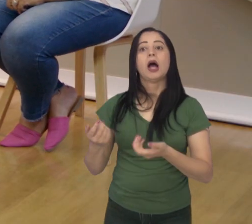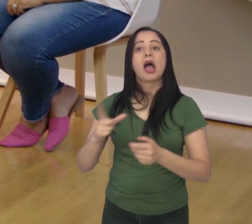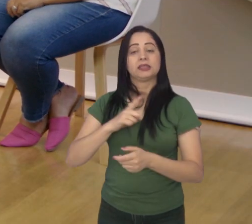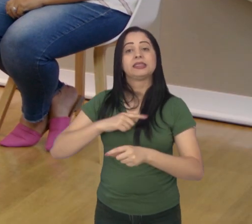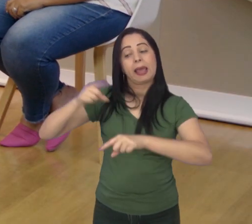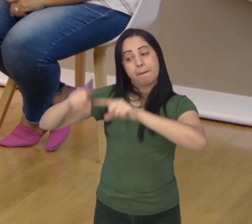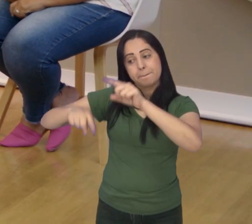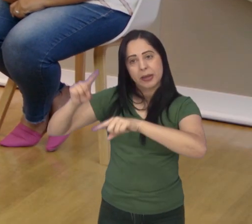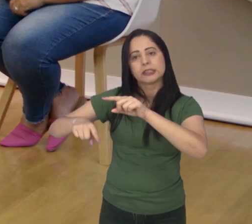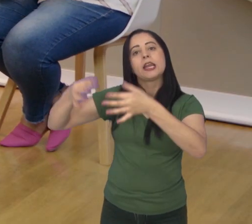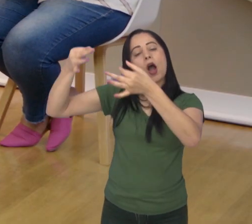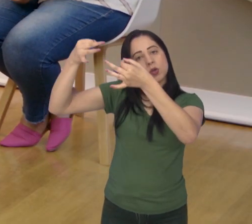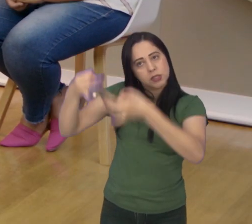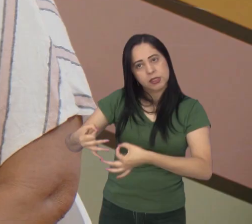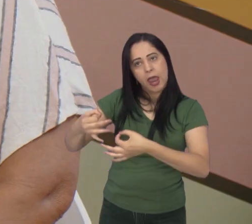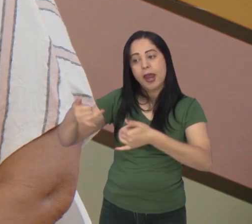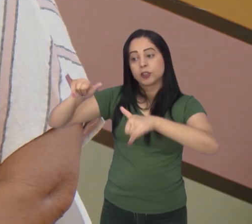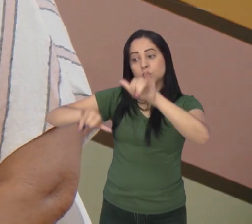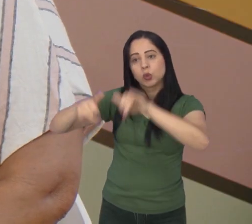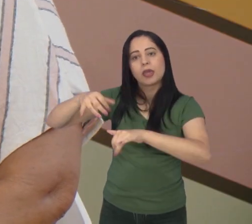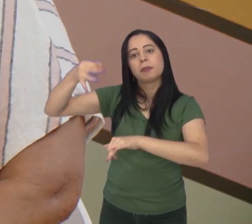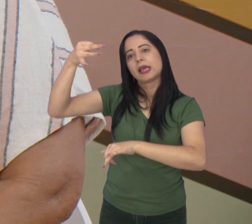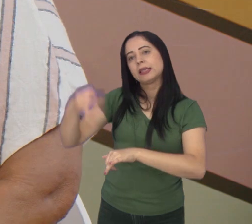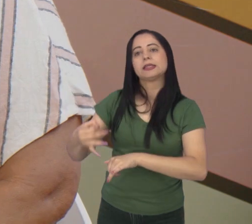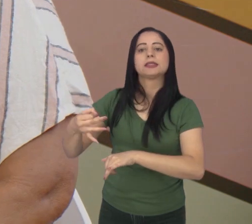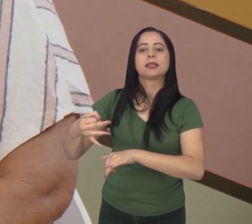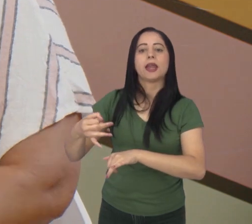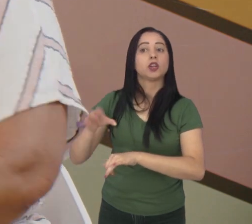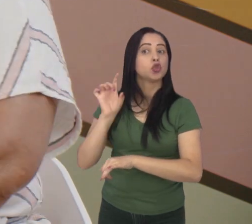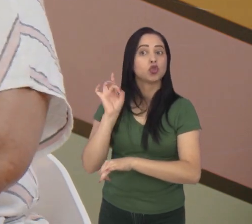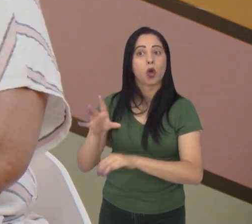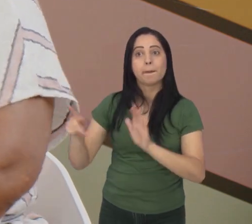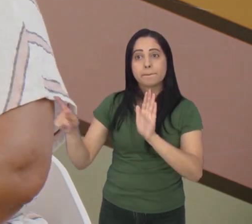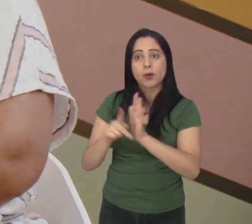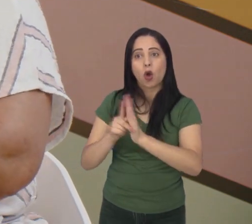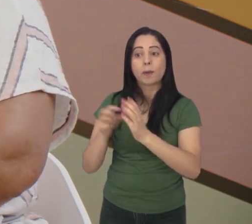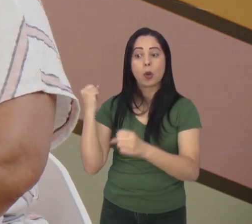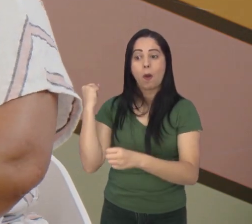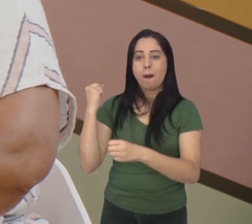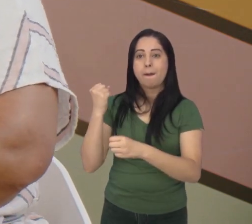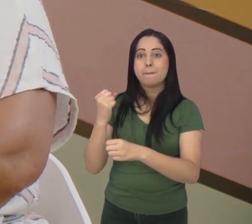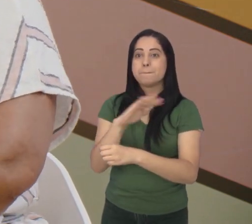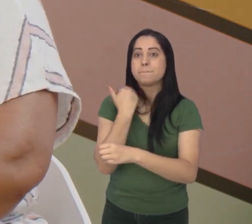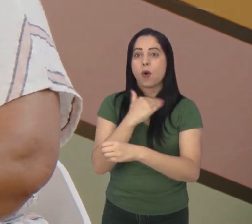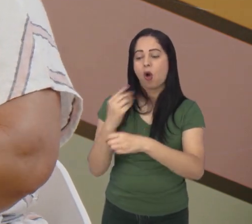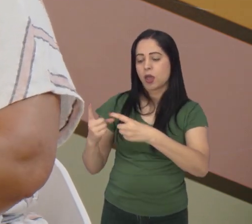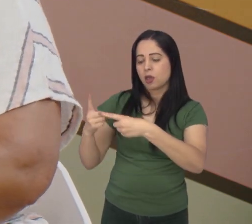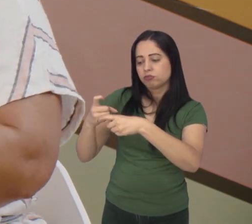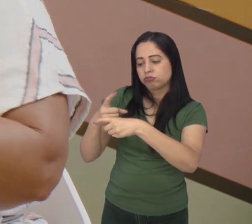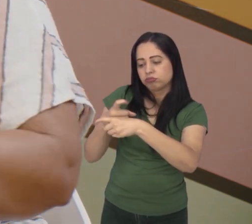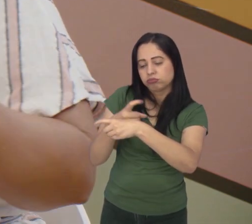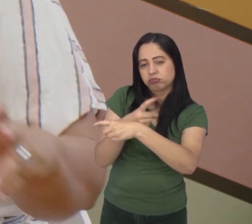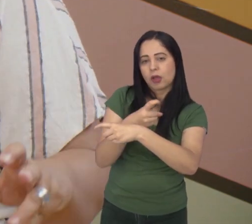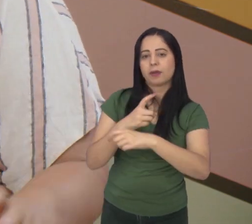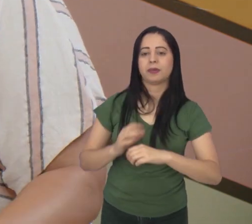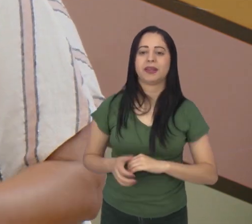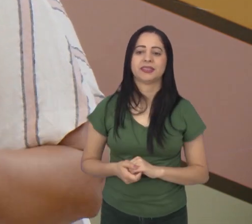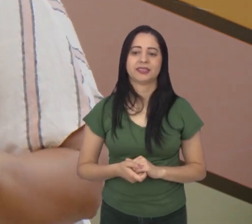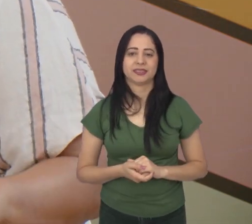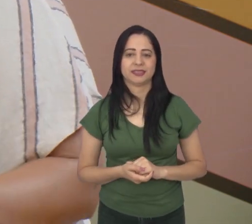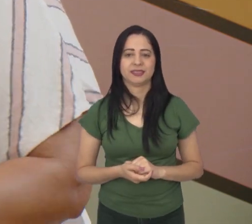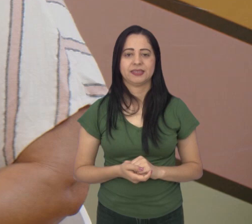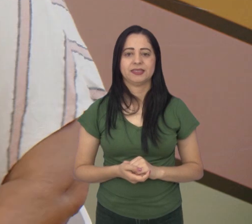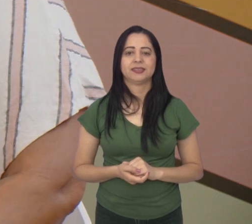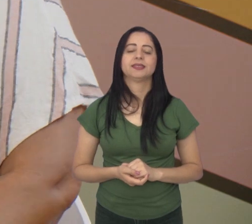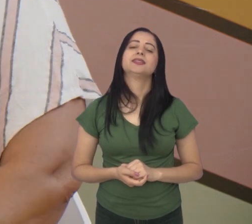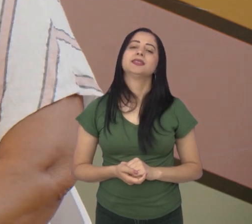cima. E hoje nós temos esses produtos que são de controle biológico. É só pedir na loja produto lagarticida de controle biológico. E